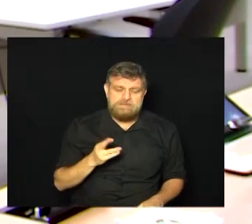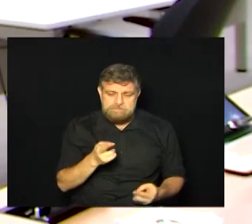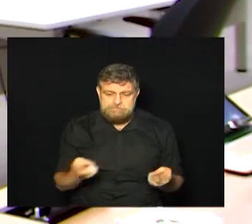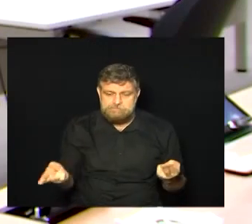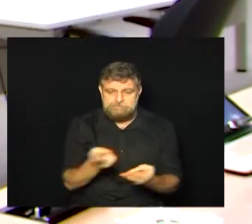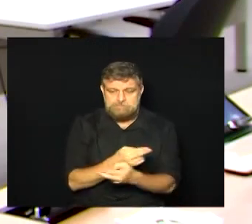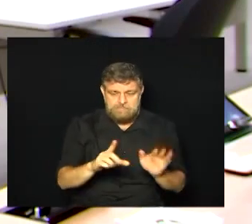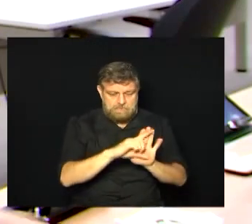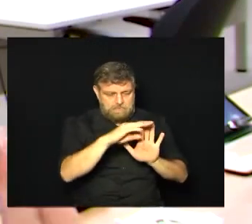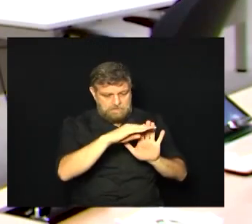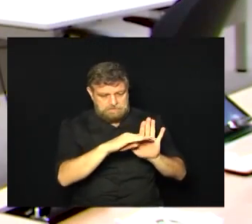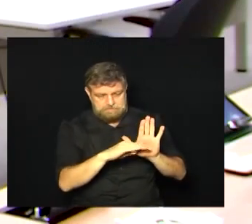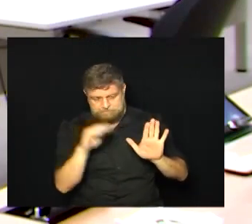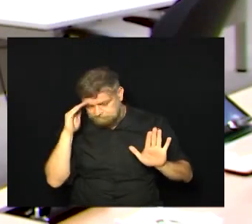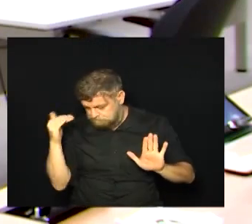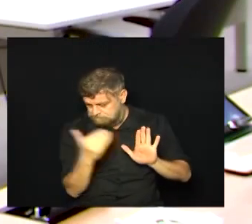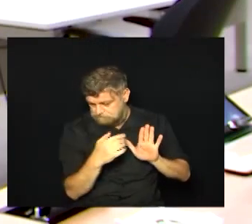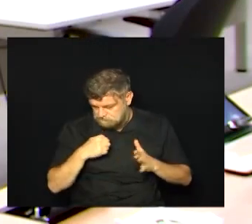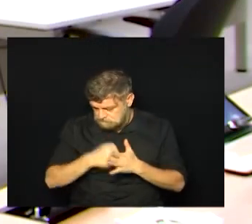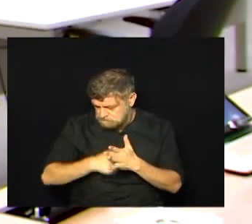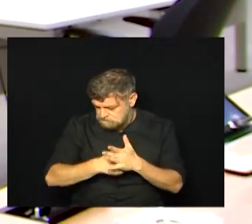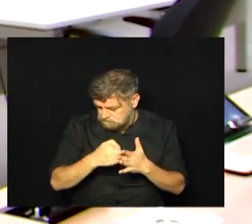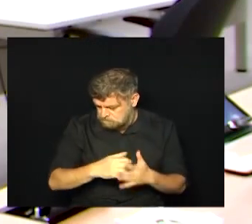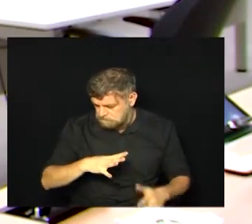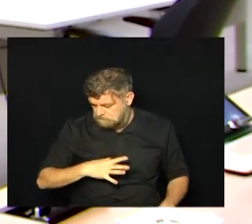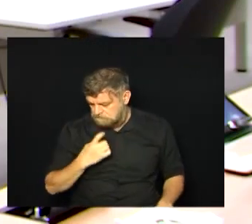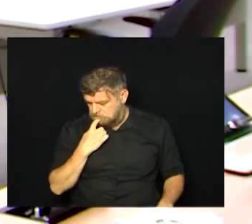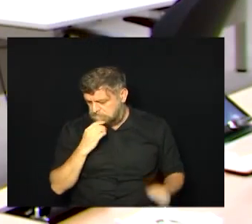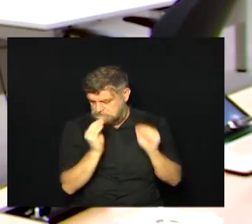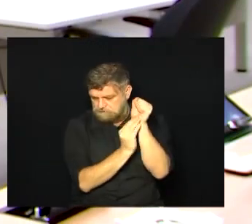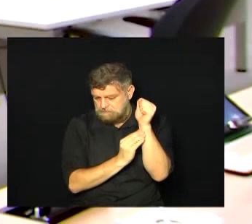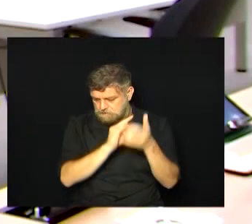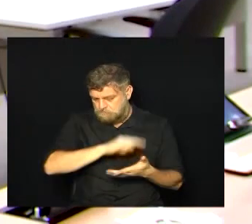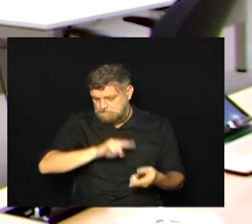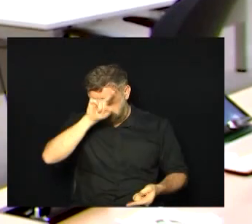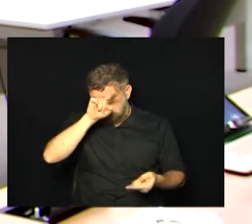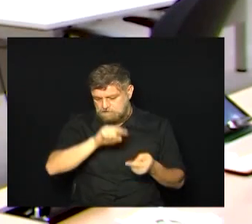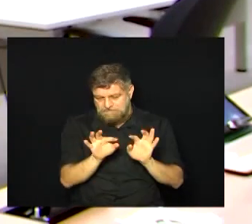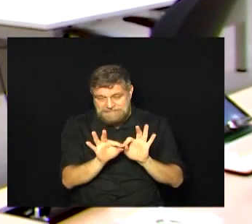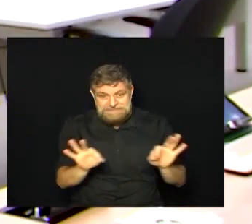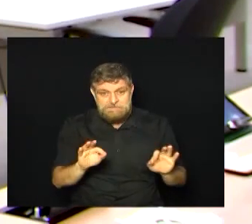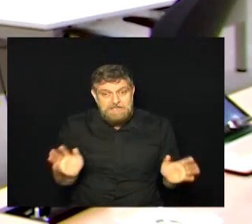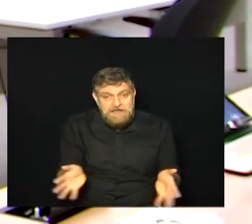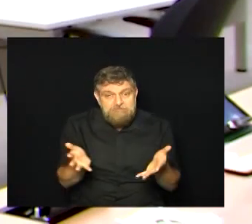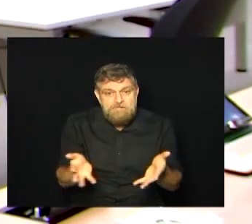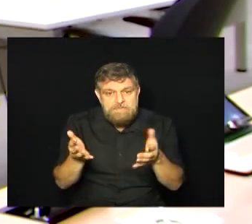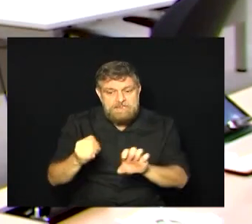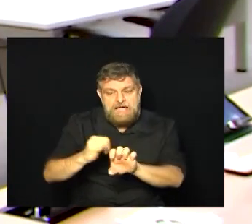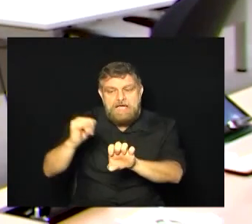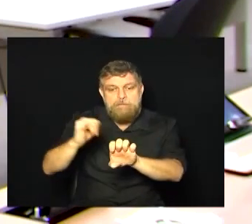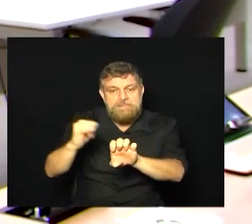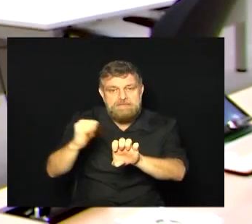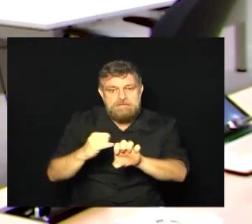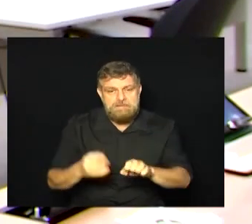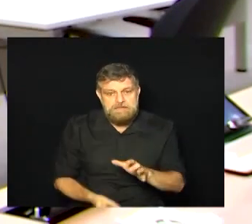com a legislação, que a gente tanto bate aqui na casa para desburocratizar, simplificar e fomentar esse empreendedorismo, a gente criar